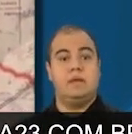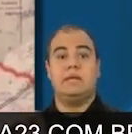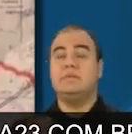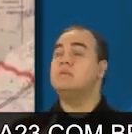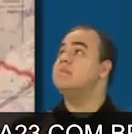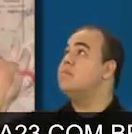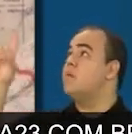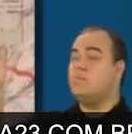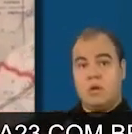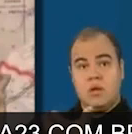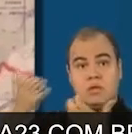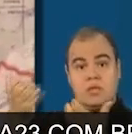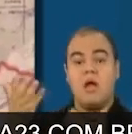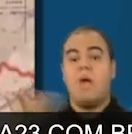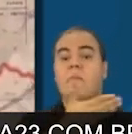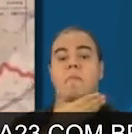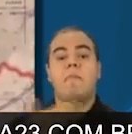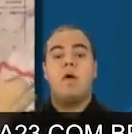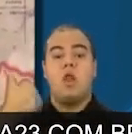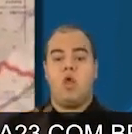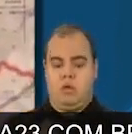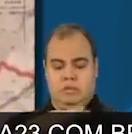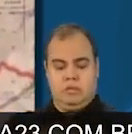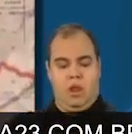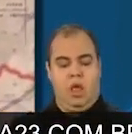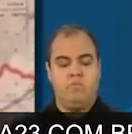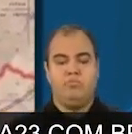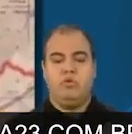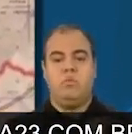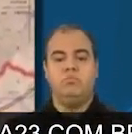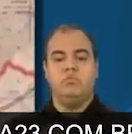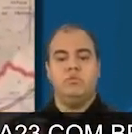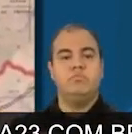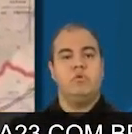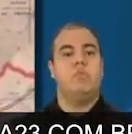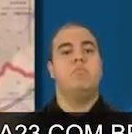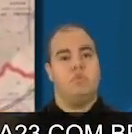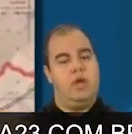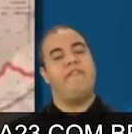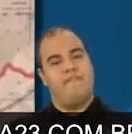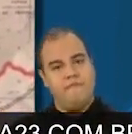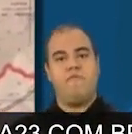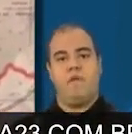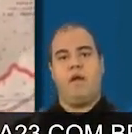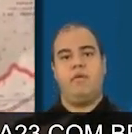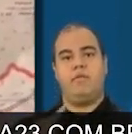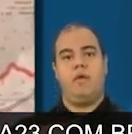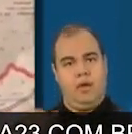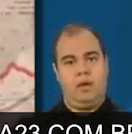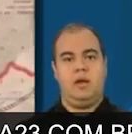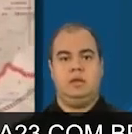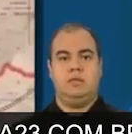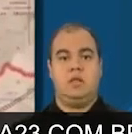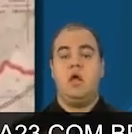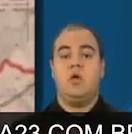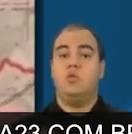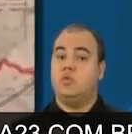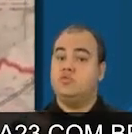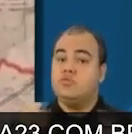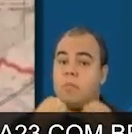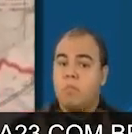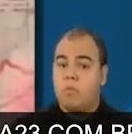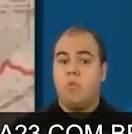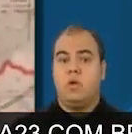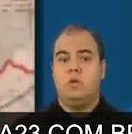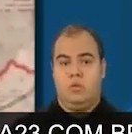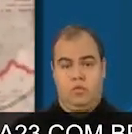vai ser a maior remuneração que os motoristas vão ter nos aplicativos existentes na cidade. Isso é uma notícia muito boa. E a hora que você